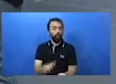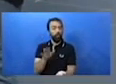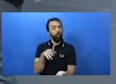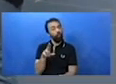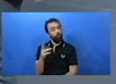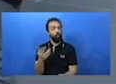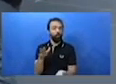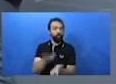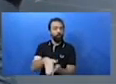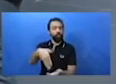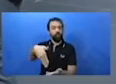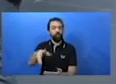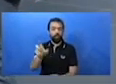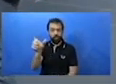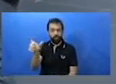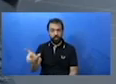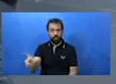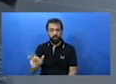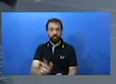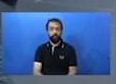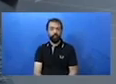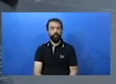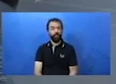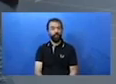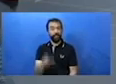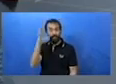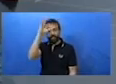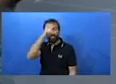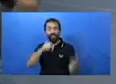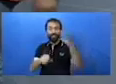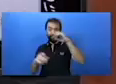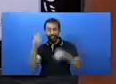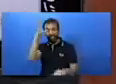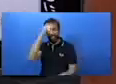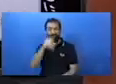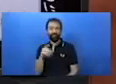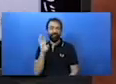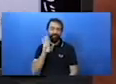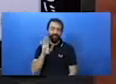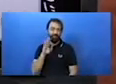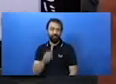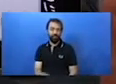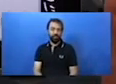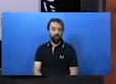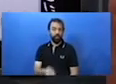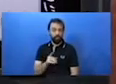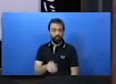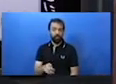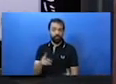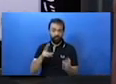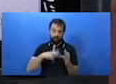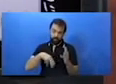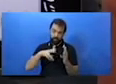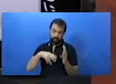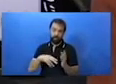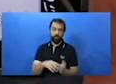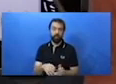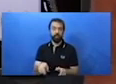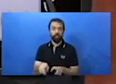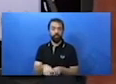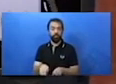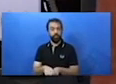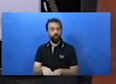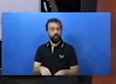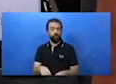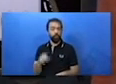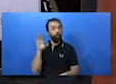sabia? Olha quanta coisa a gente vai aprendendo, não é? Vocês já leram e ouviram o cordel que está na